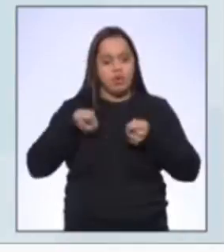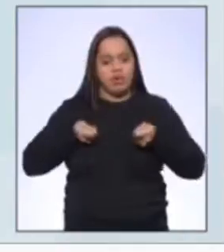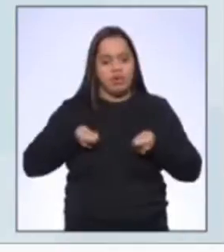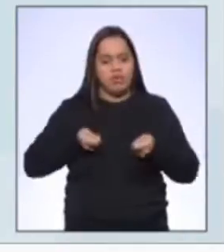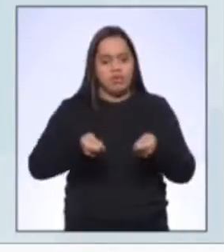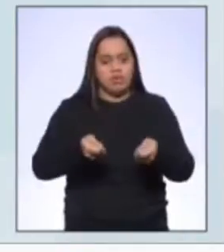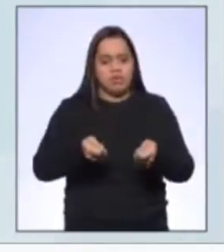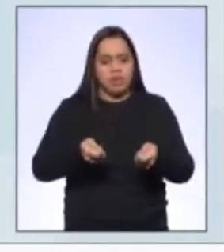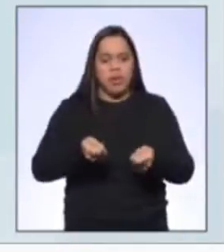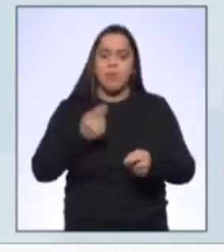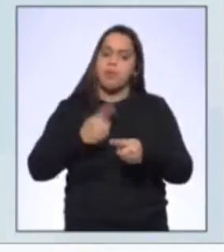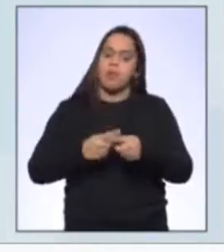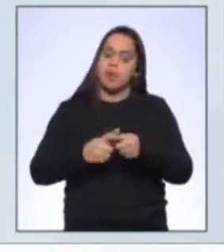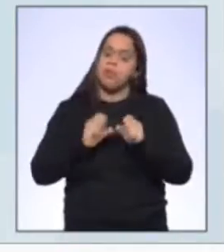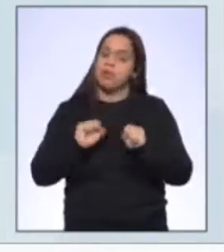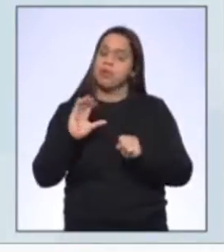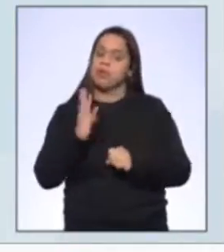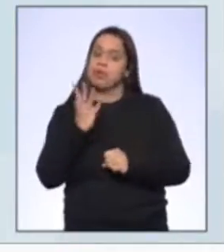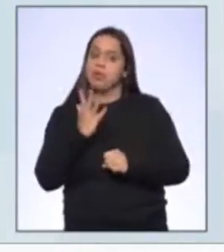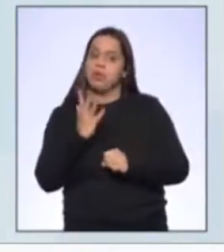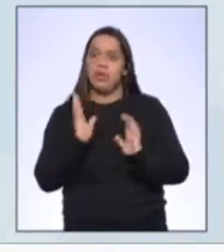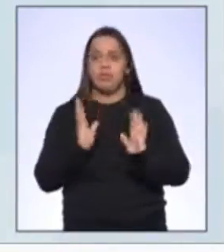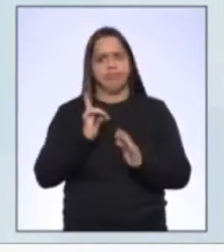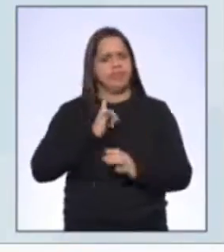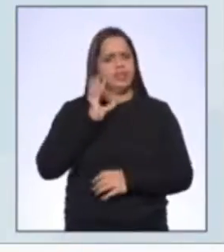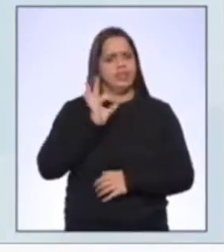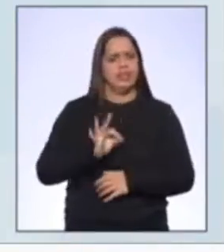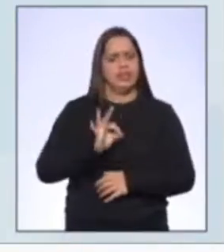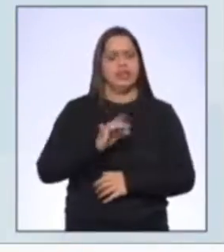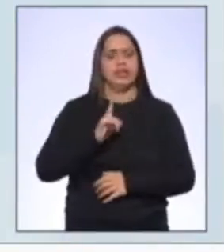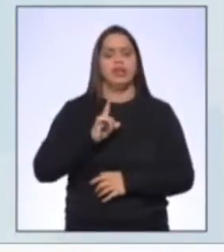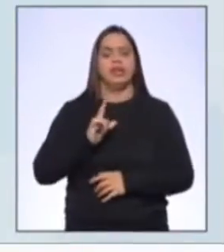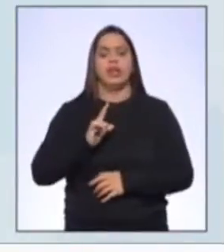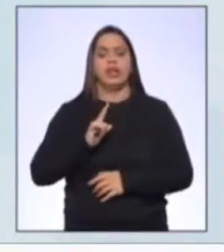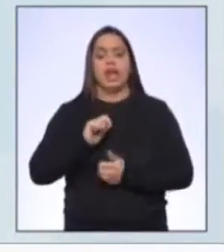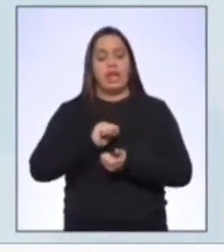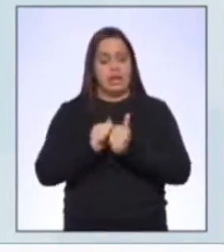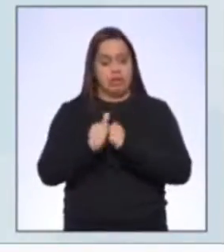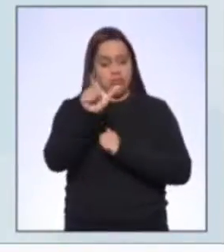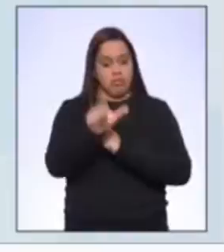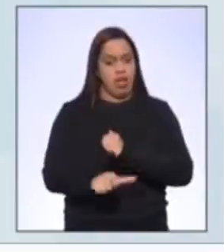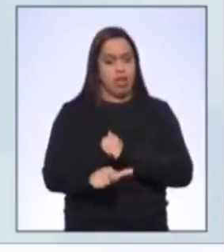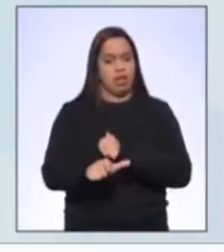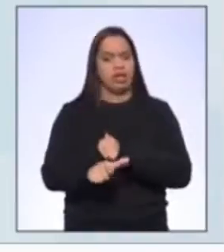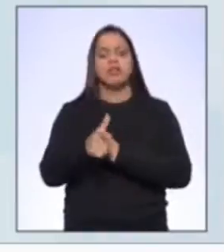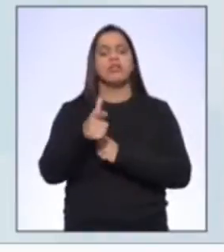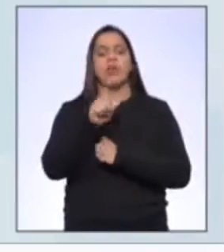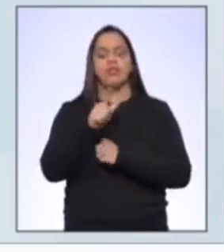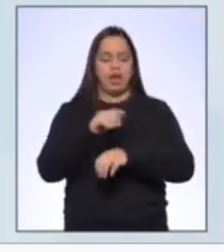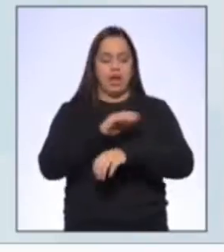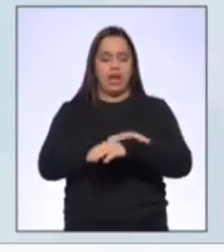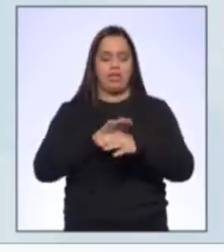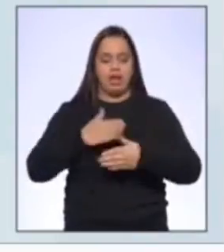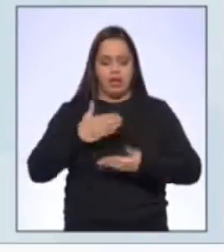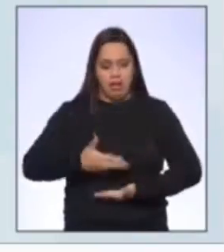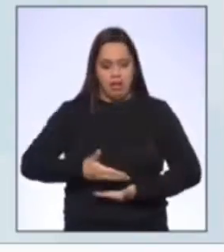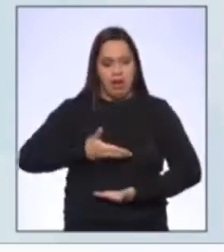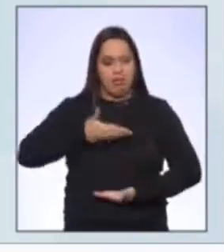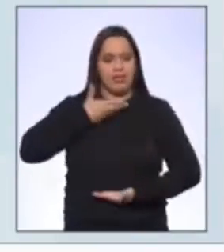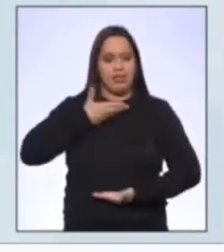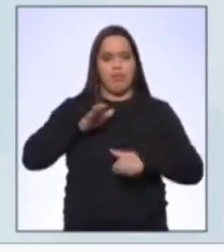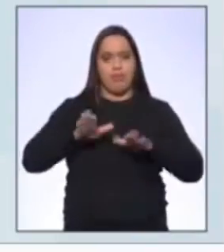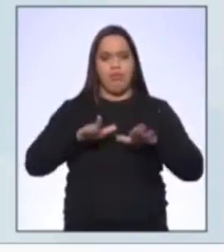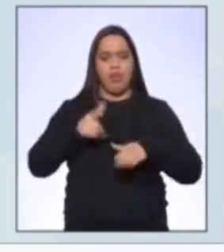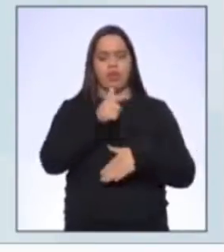ia porque talvez esse talvez não é esse atleta ele não consegue não tem a mobilidade superior ele não tem movimento